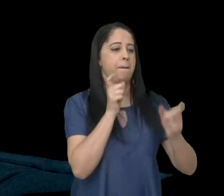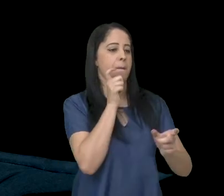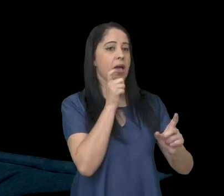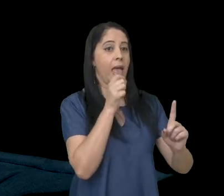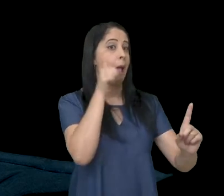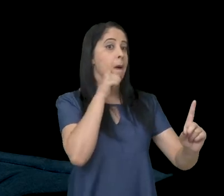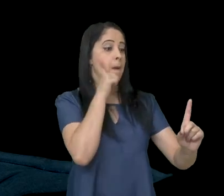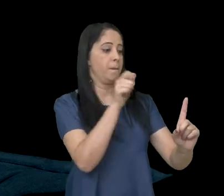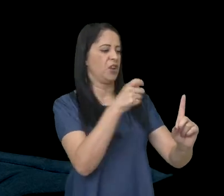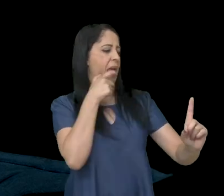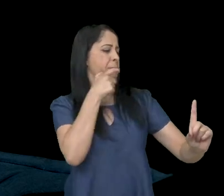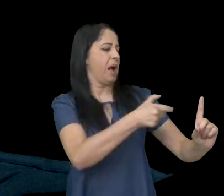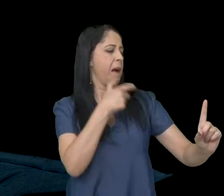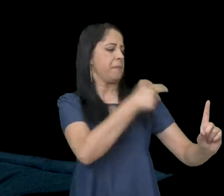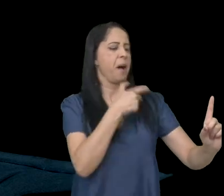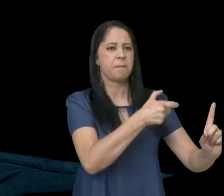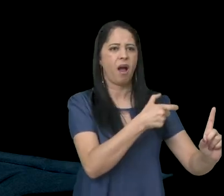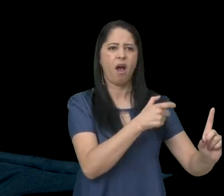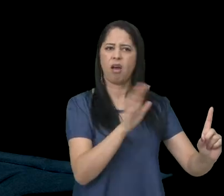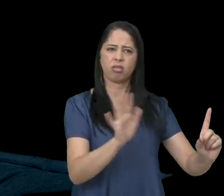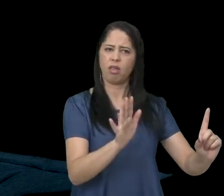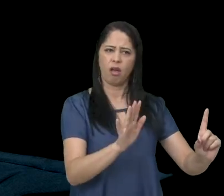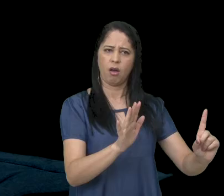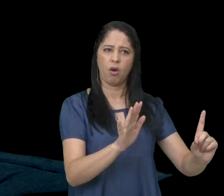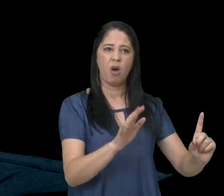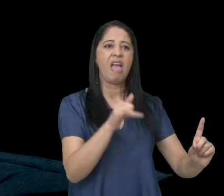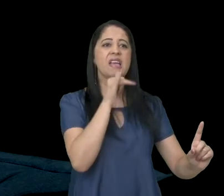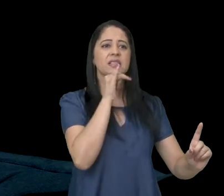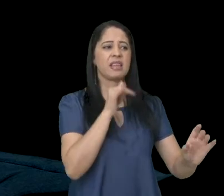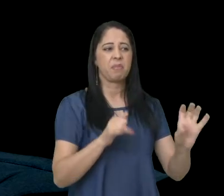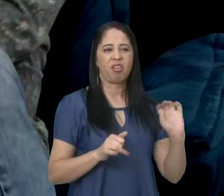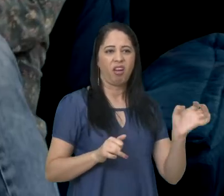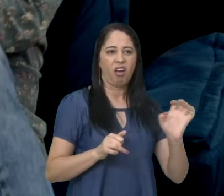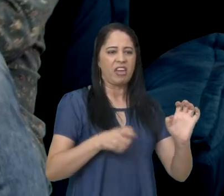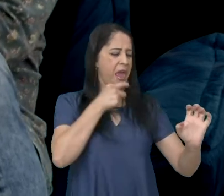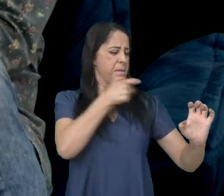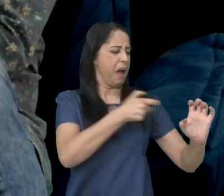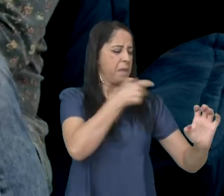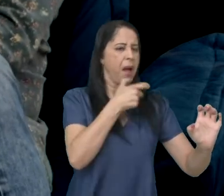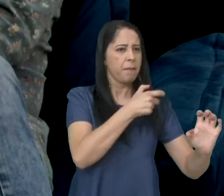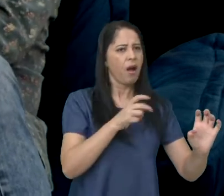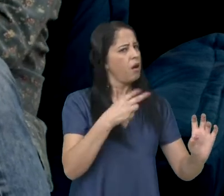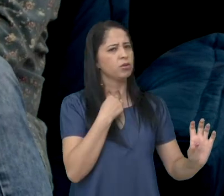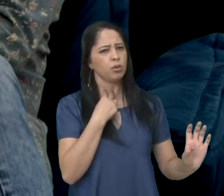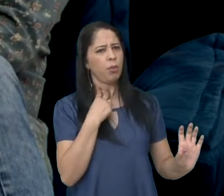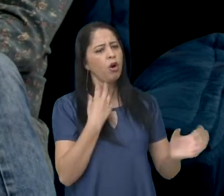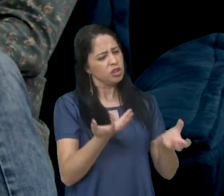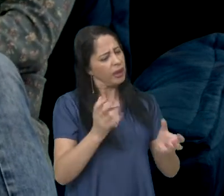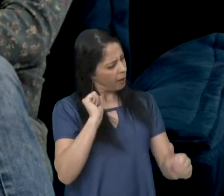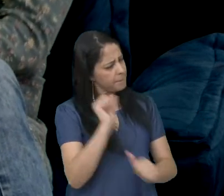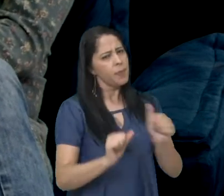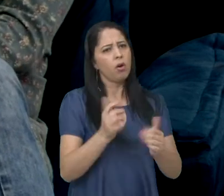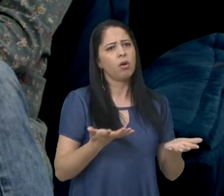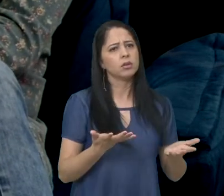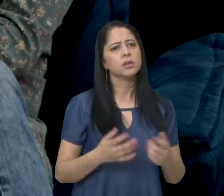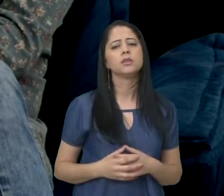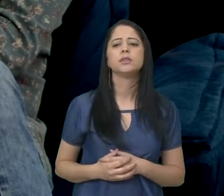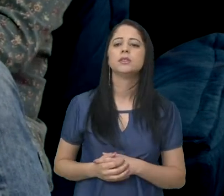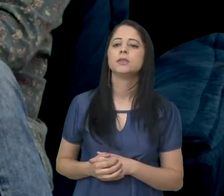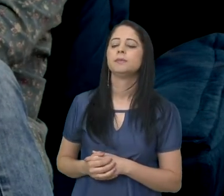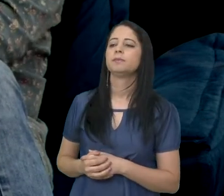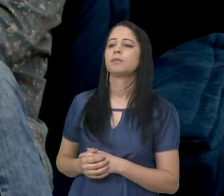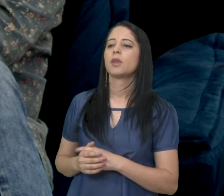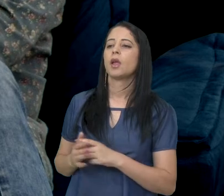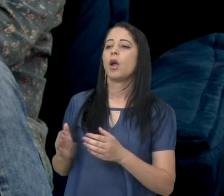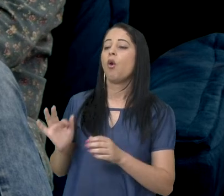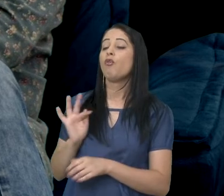machista, homofóbica, né? Então eu quero mudança. Amélia, qual é o futuro que você quer deixar